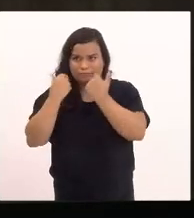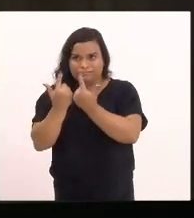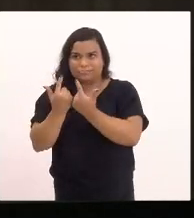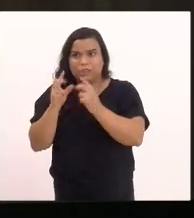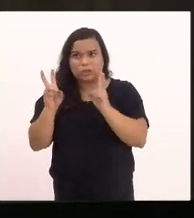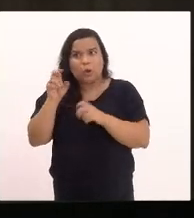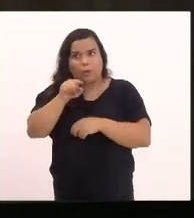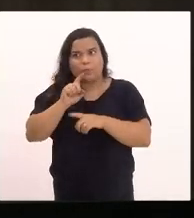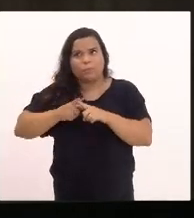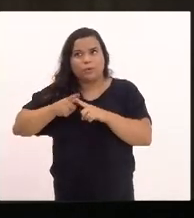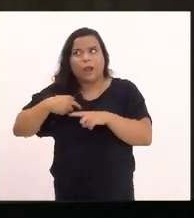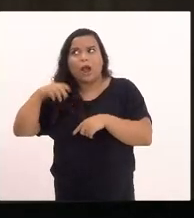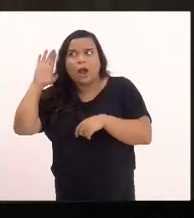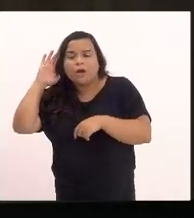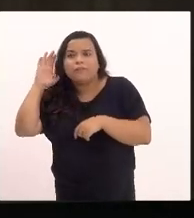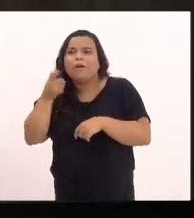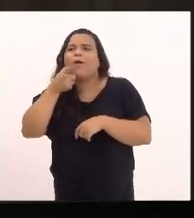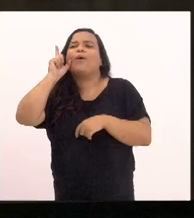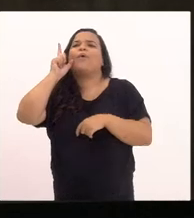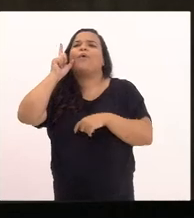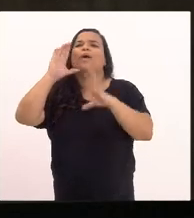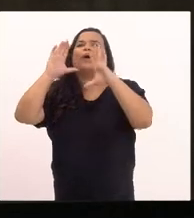ontem à noite.